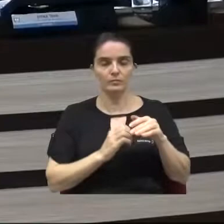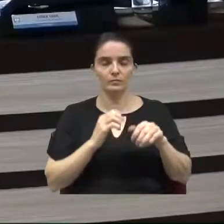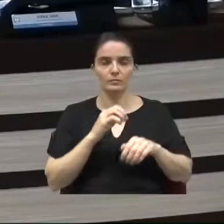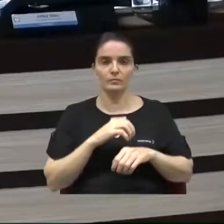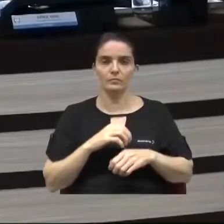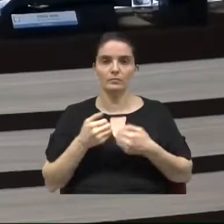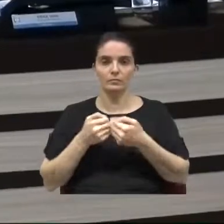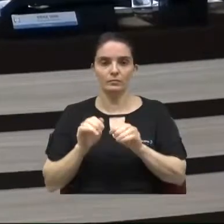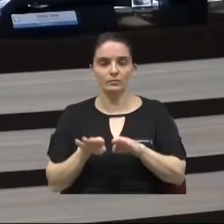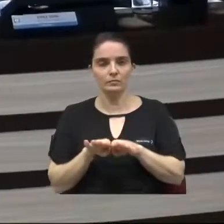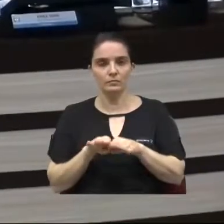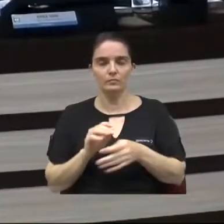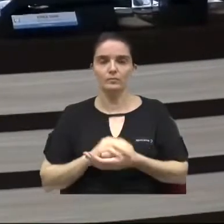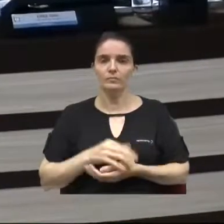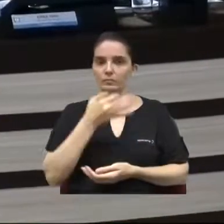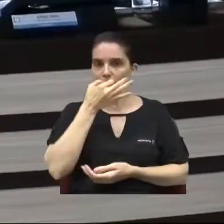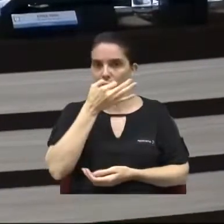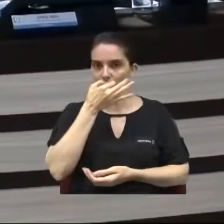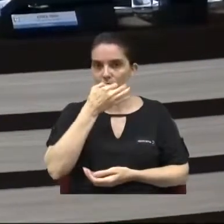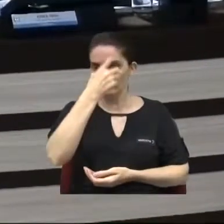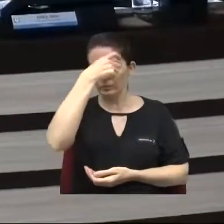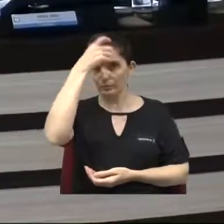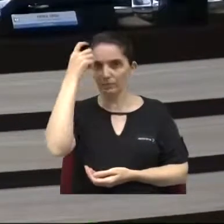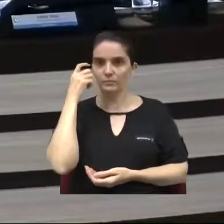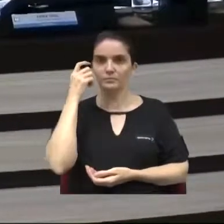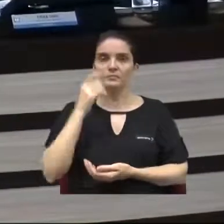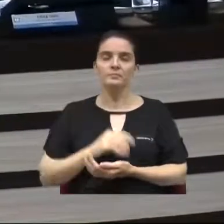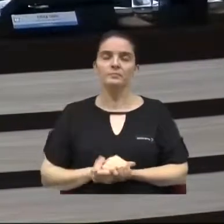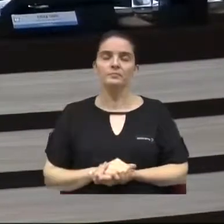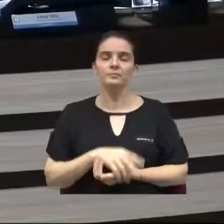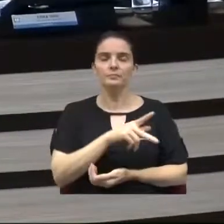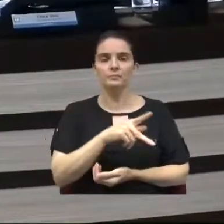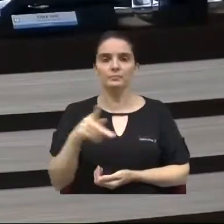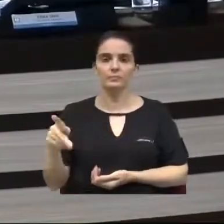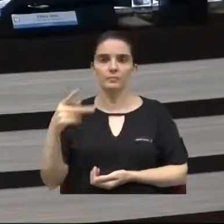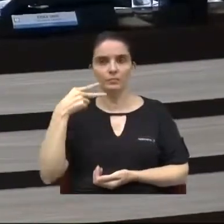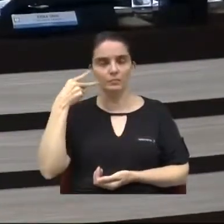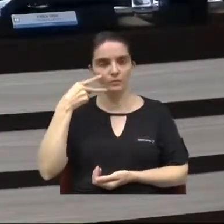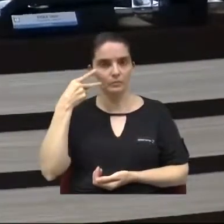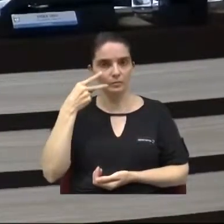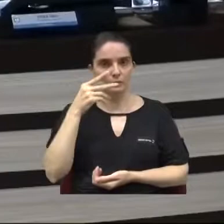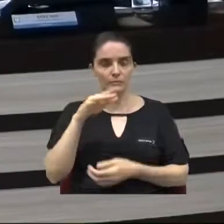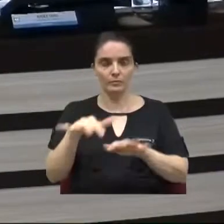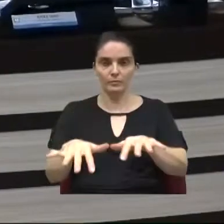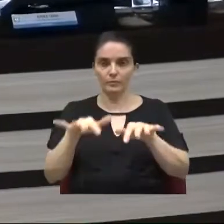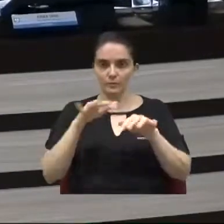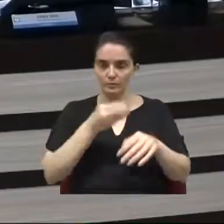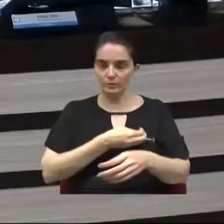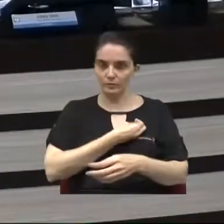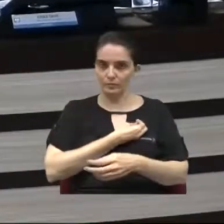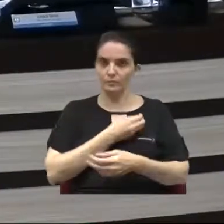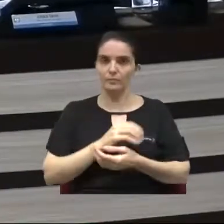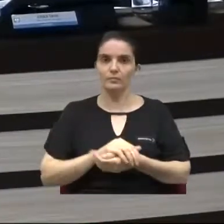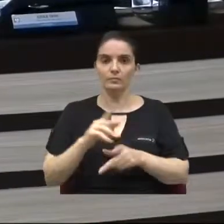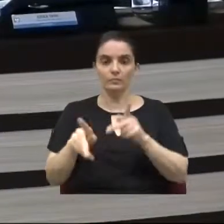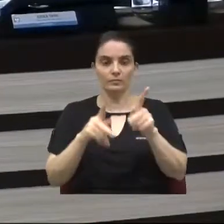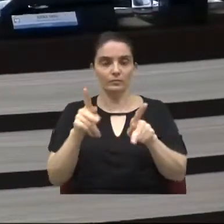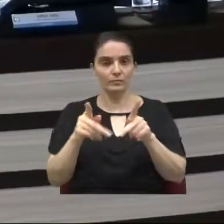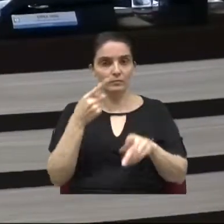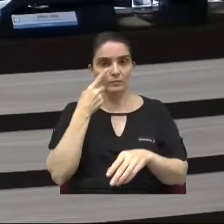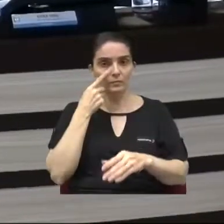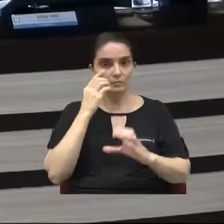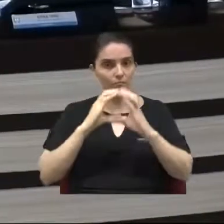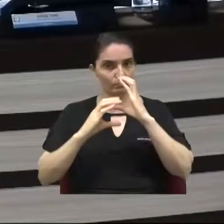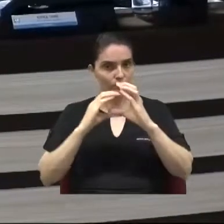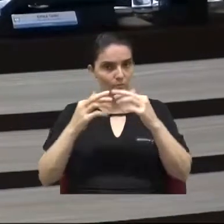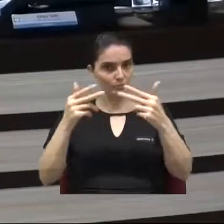Continua em discussão. Eu quero, presidente. A palavra, vereador Marcos Xavier. Presidente, vereadores, público presente, população que nos acompanha através